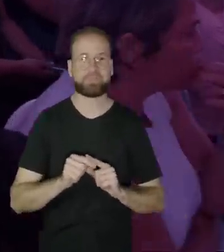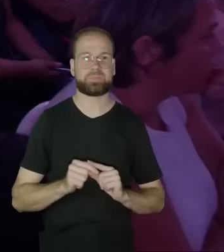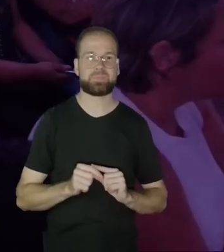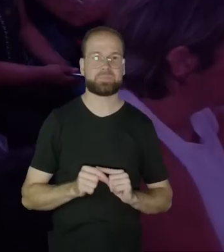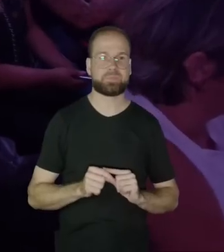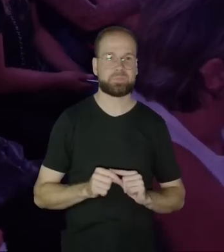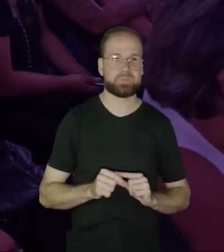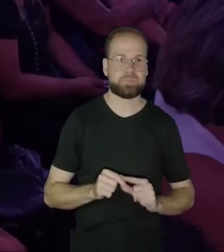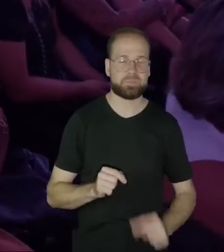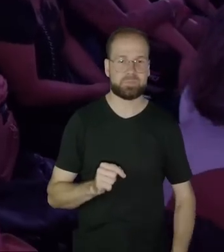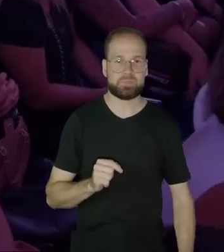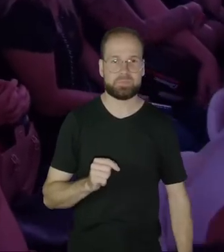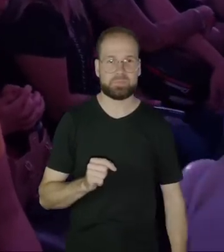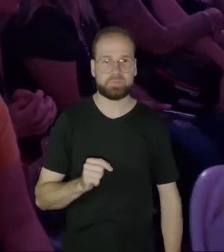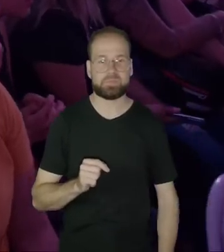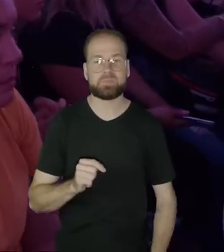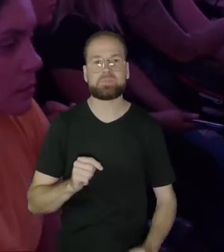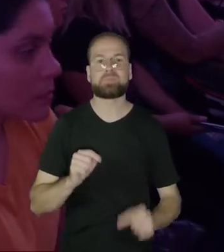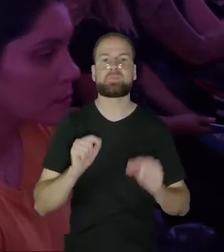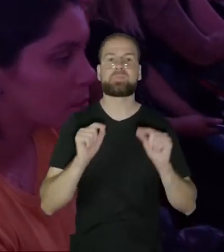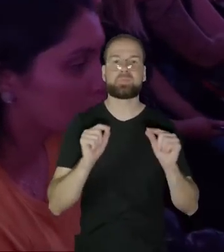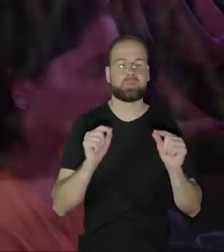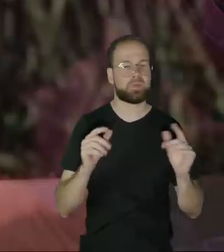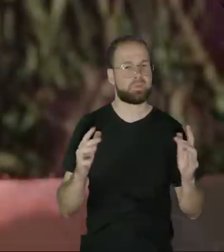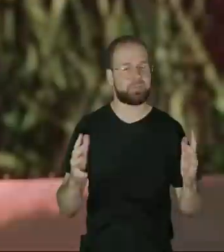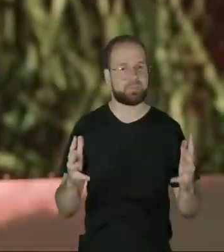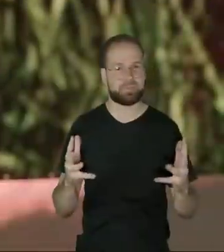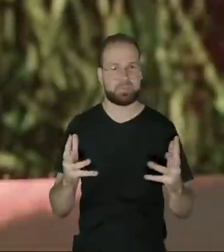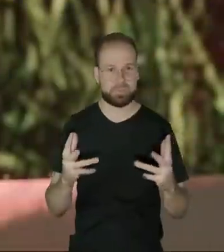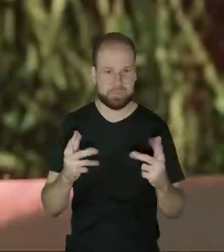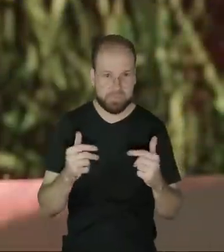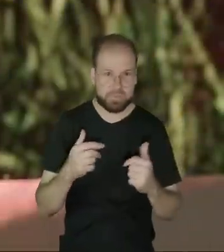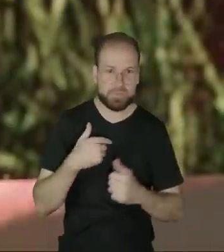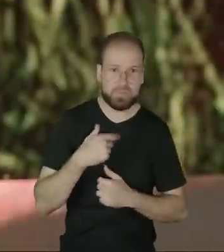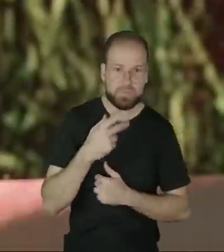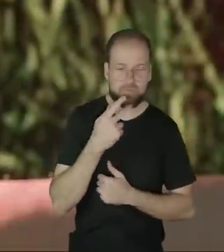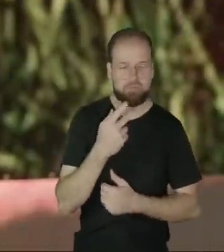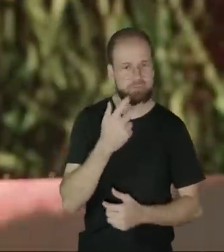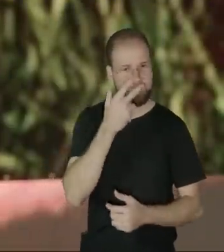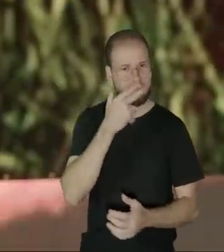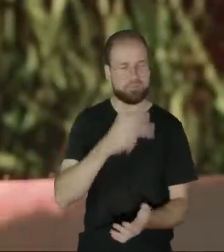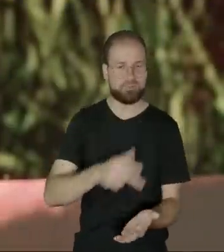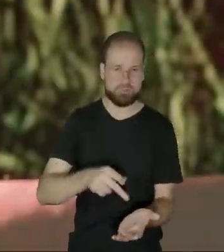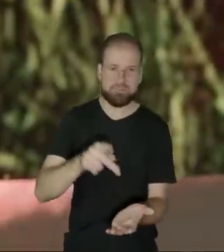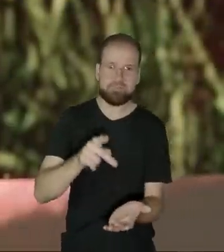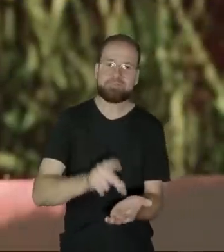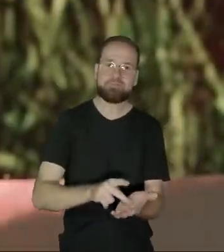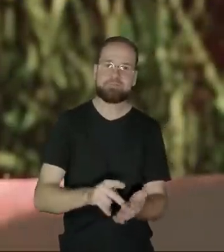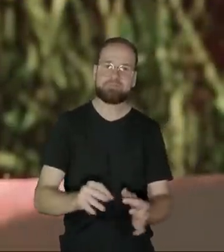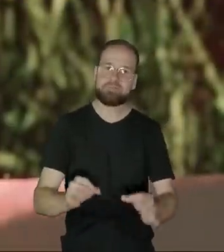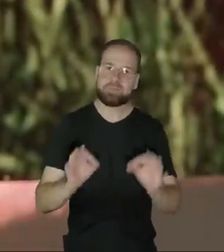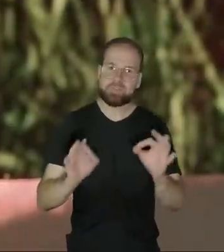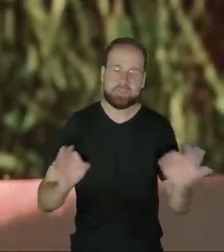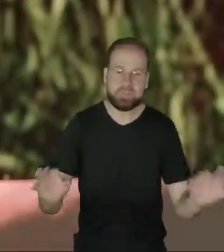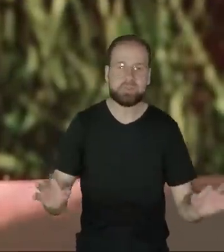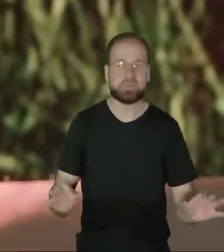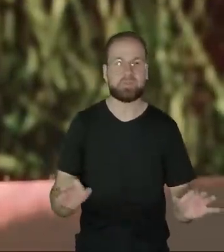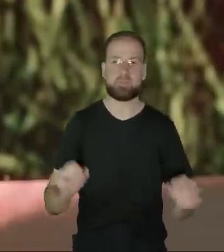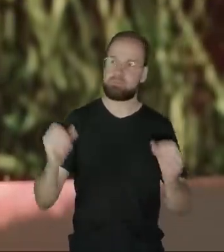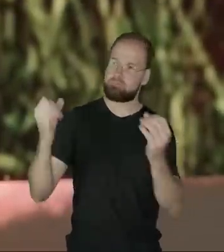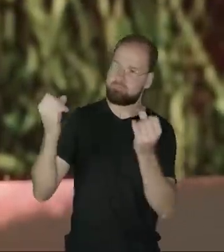brilhante, tão real, como eu falei, tão real que, com certeza, muitos dos ensinamentos de